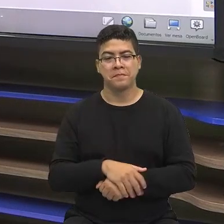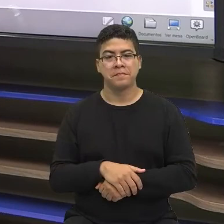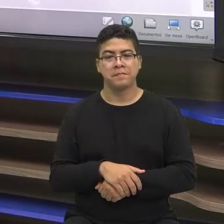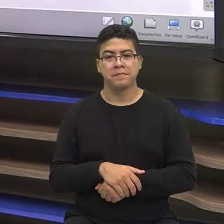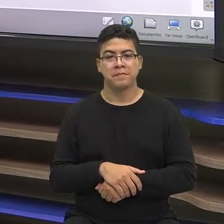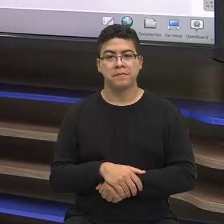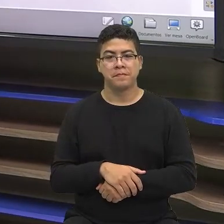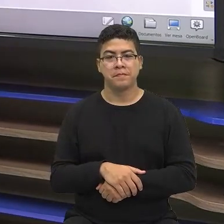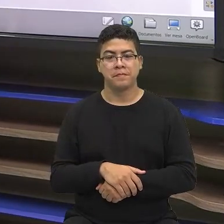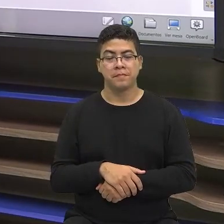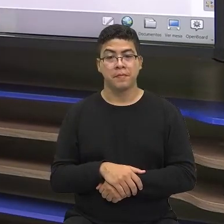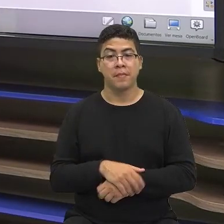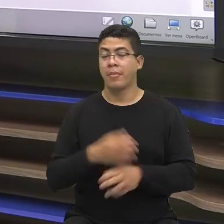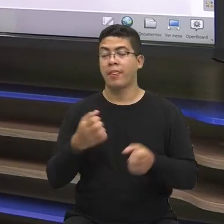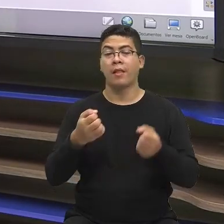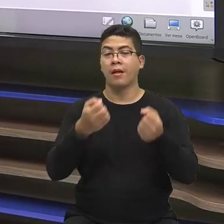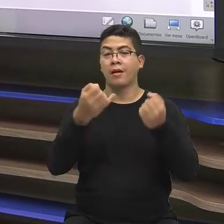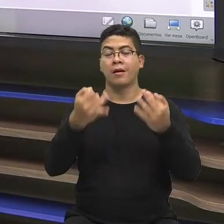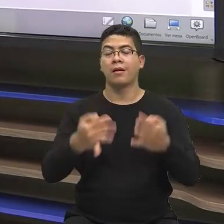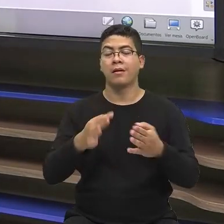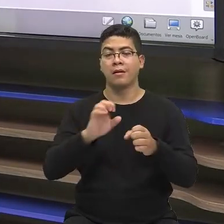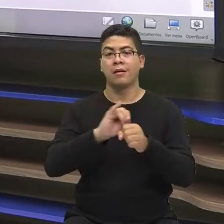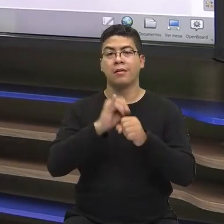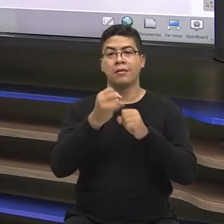bem. Falamos sobre